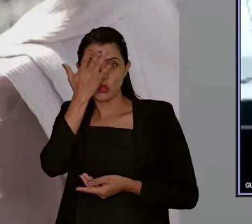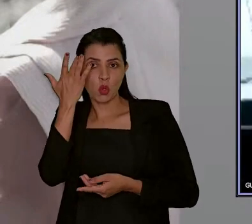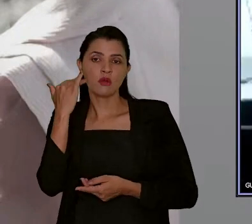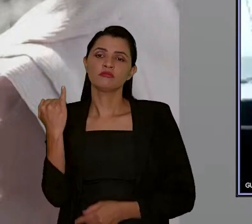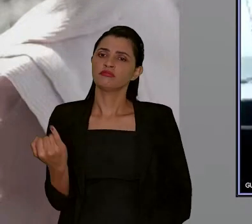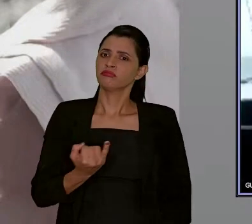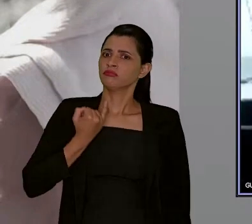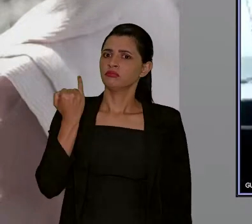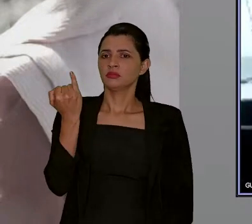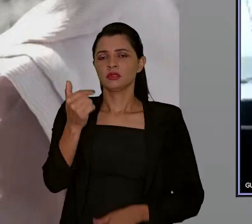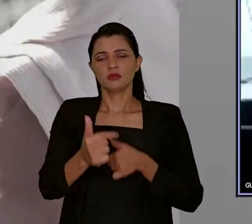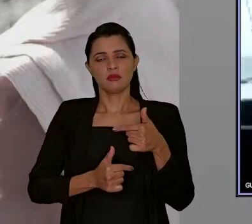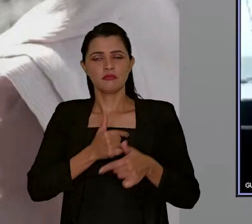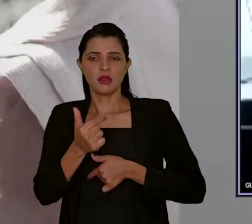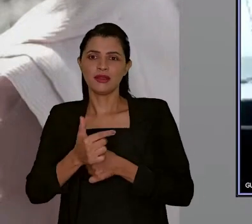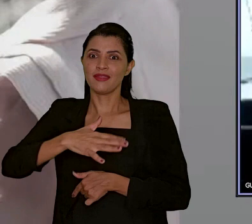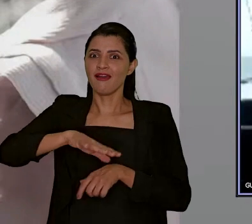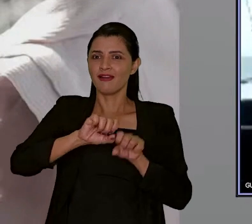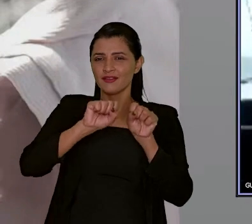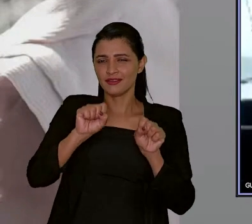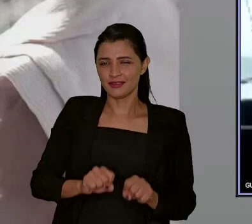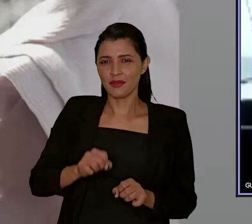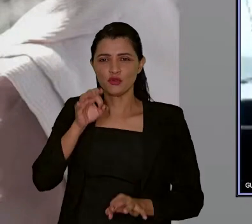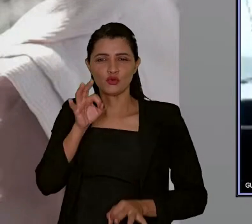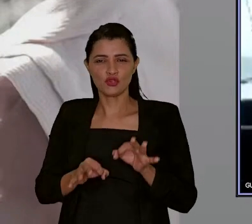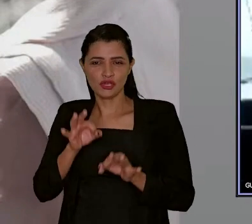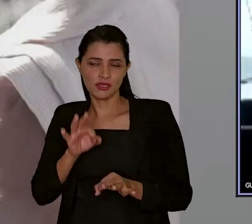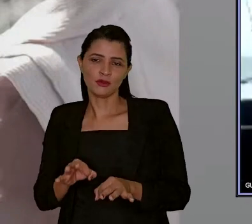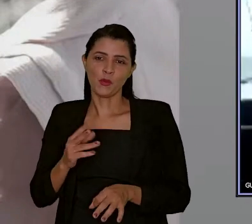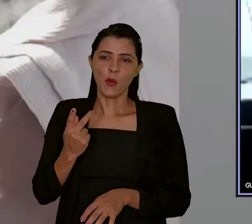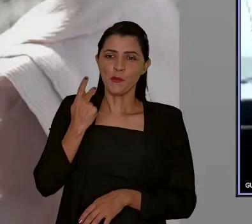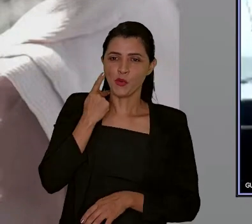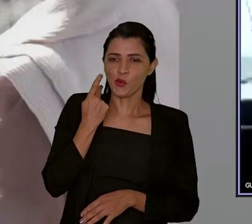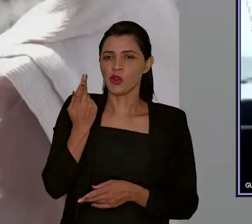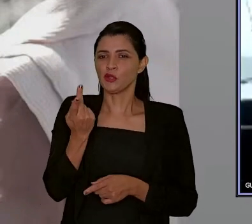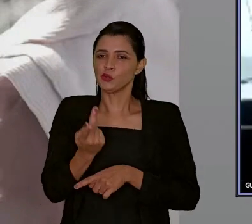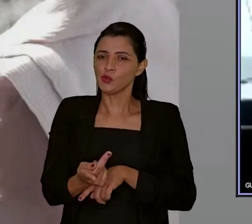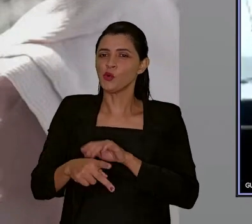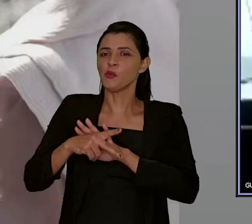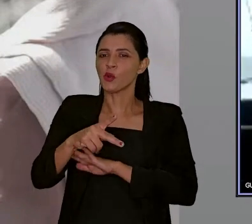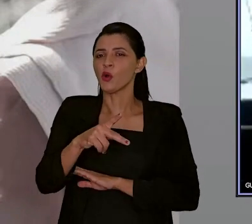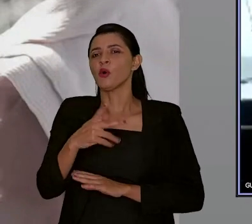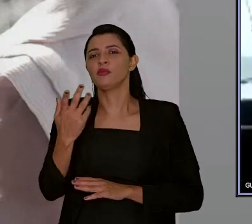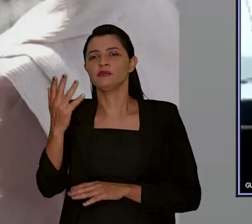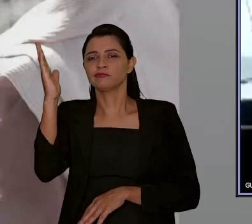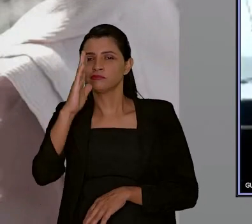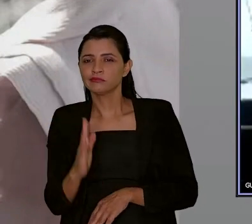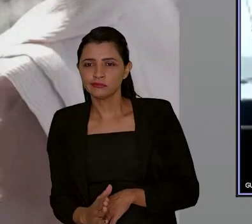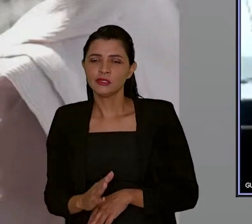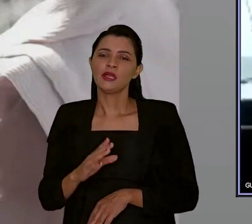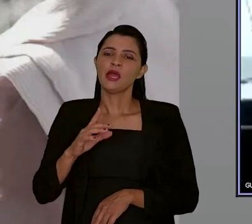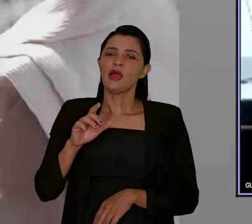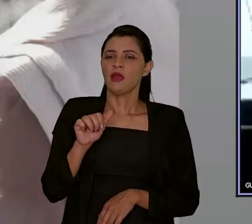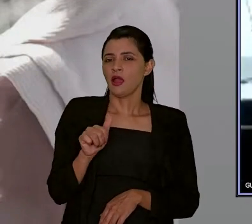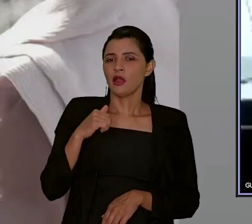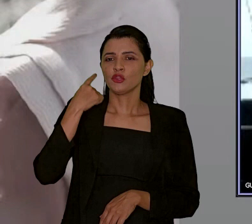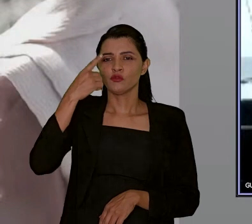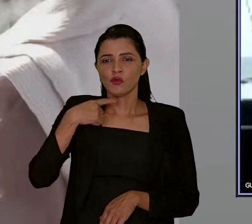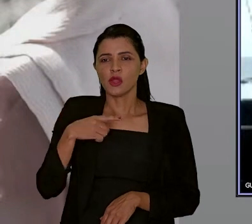sistema de justiça, como os procuradores e procuradoras da República, advogados da União,